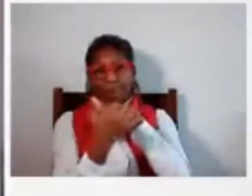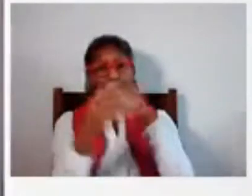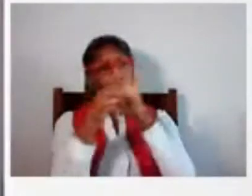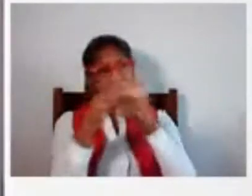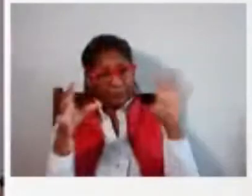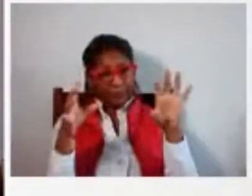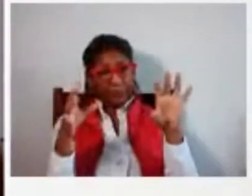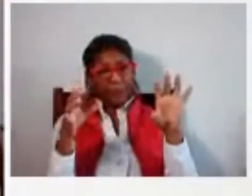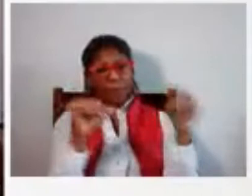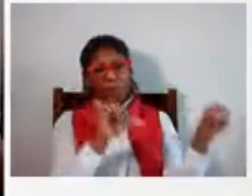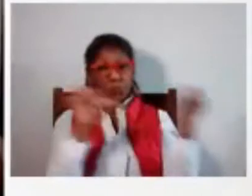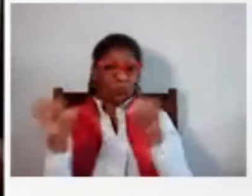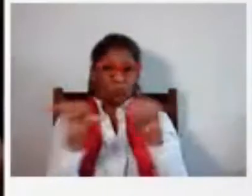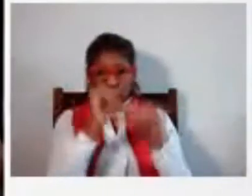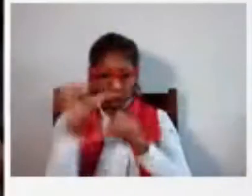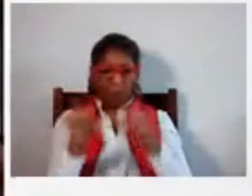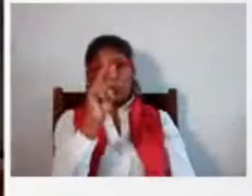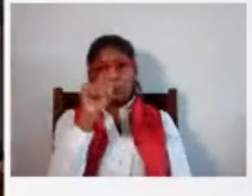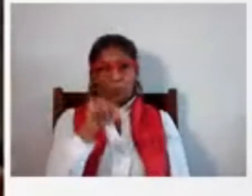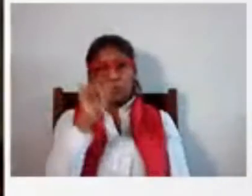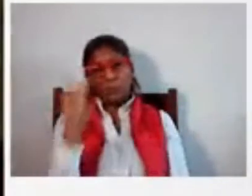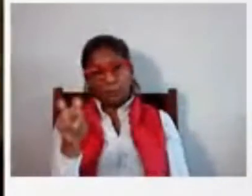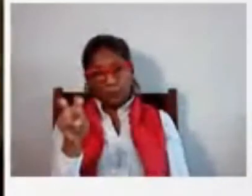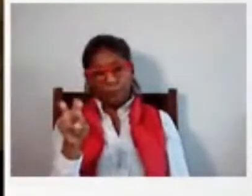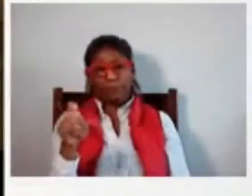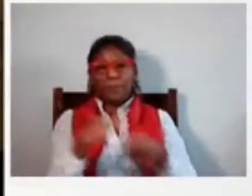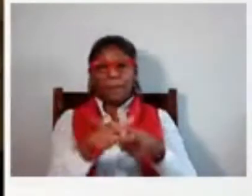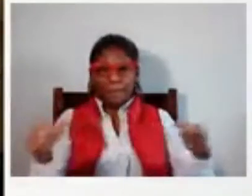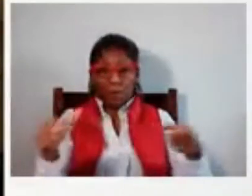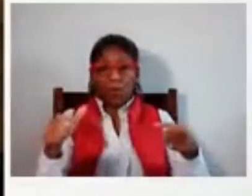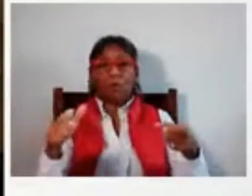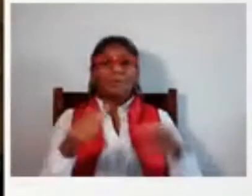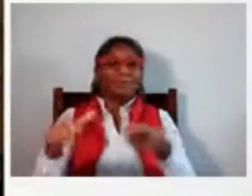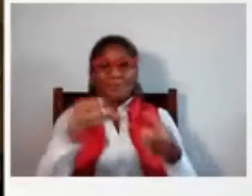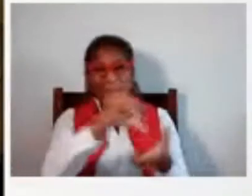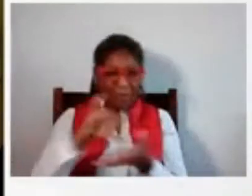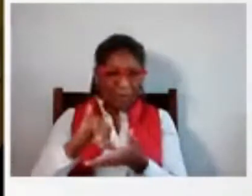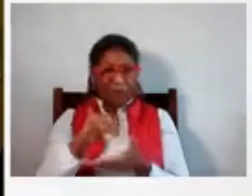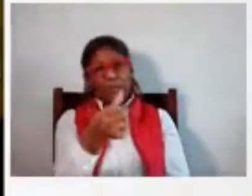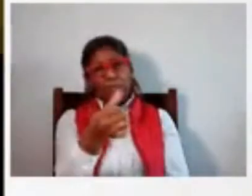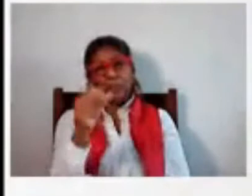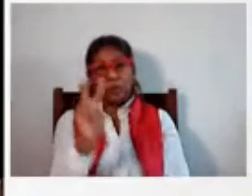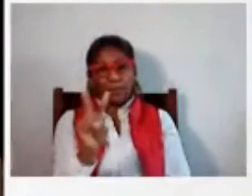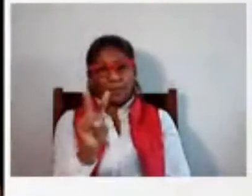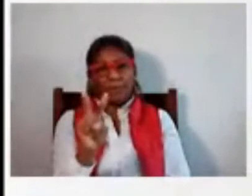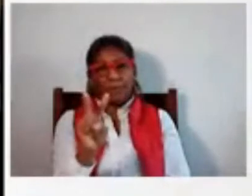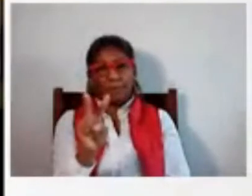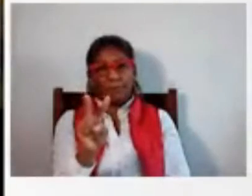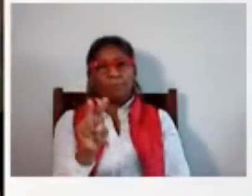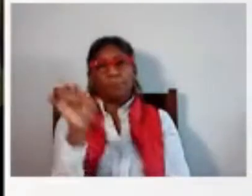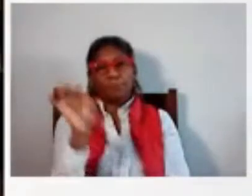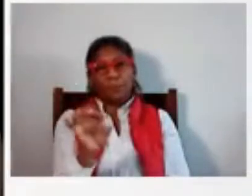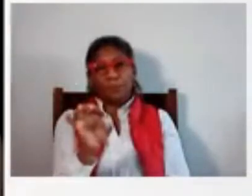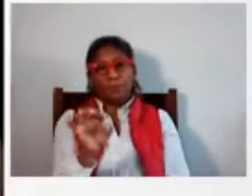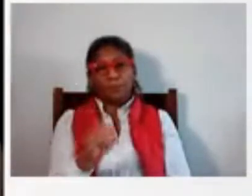para 2,5. Na macro-região, eram 63 leitos livres, passou para 62, porque, mesmo que tenha havido aumento de